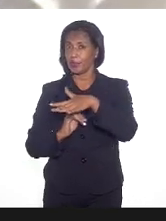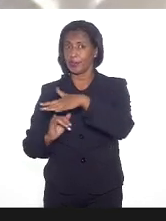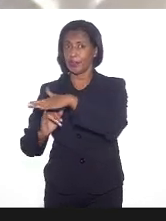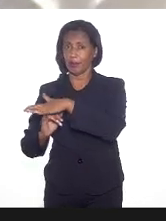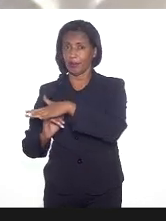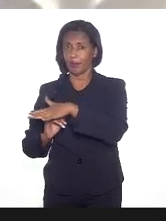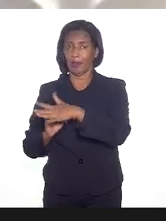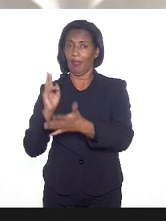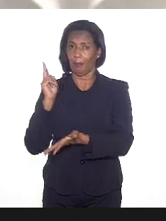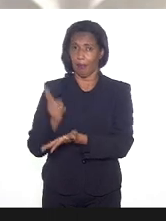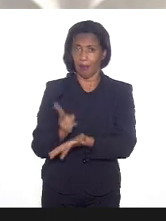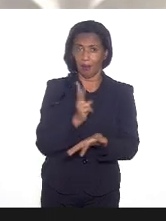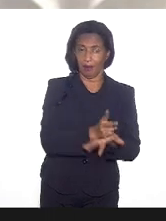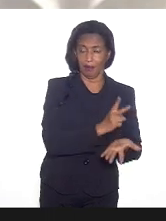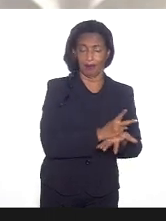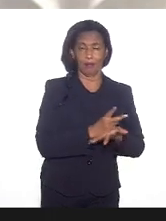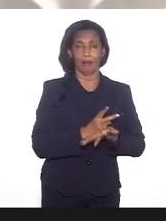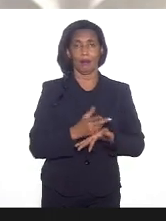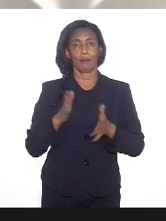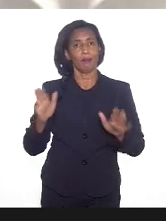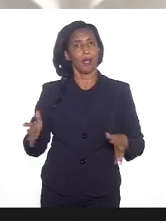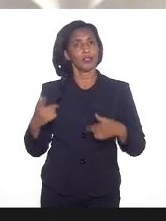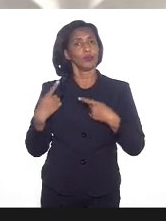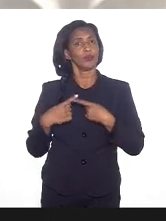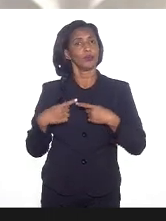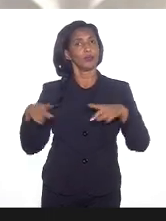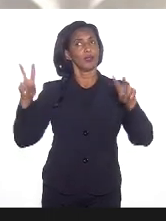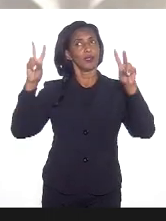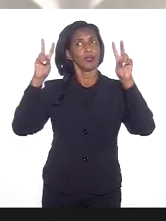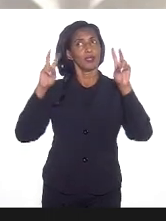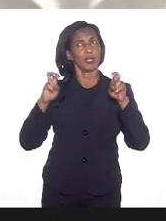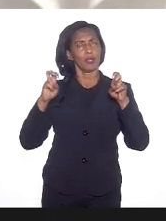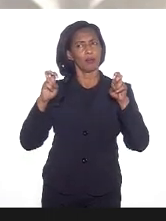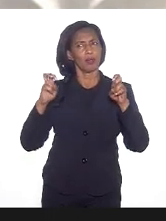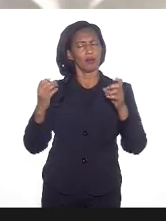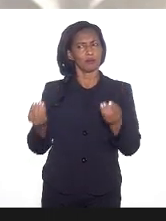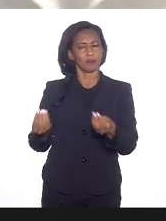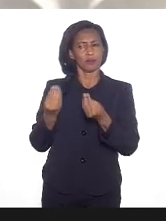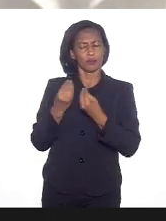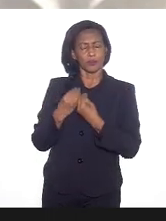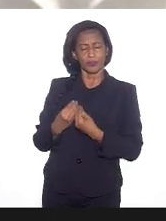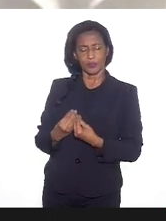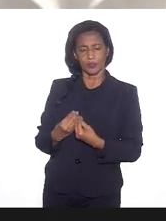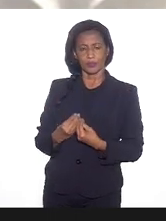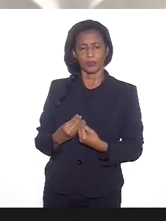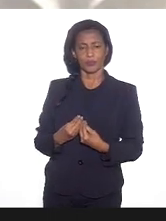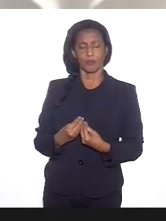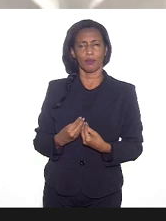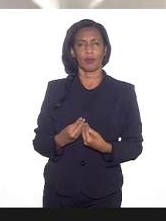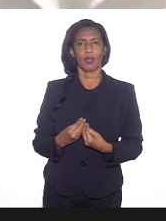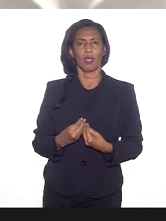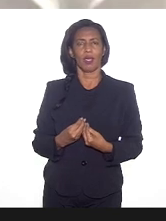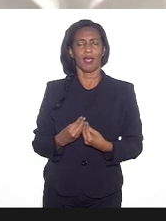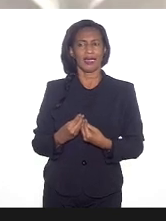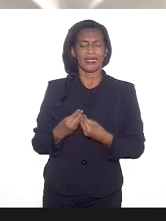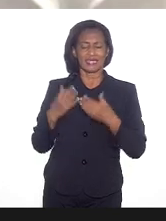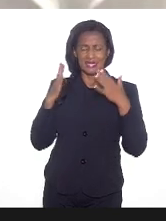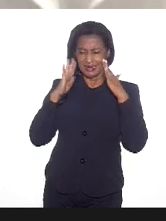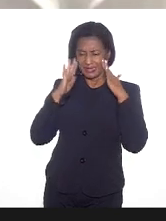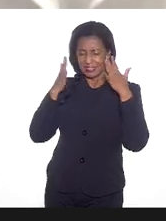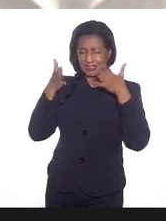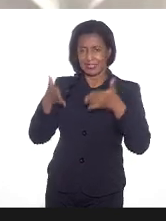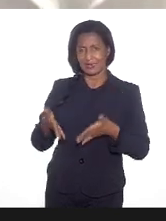financeiras, mas também porque esse tema nos obrigou, deputado Flávio Serafini, a nos debruçar